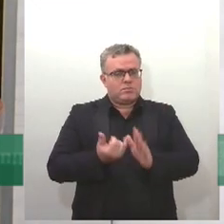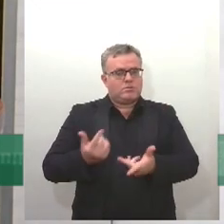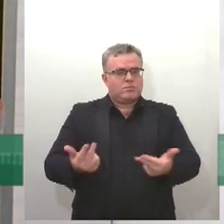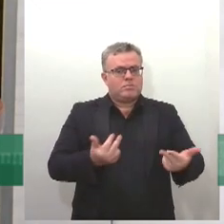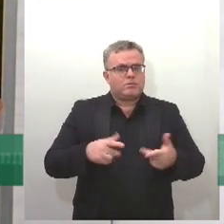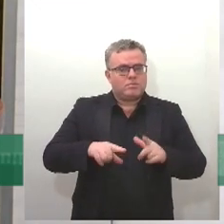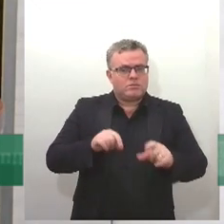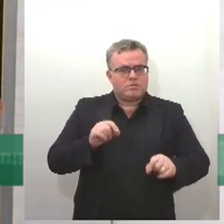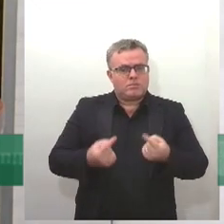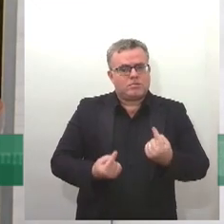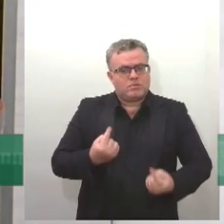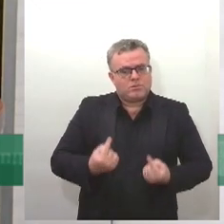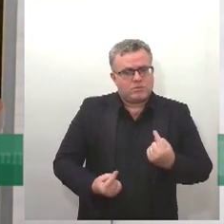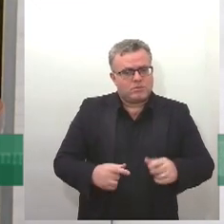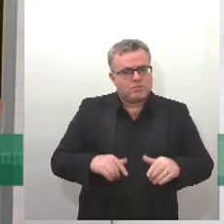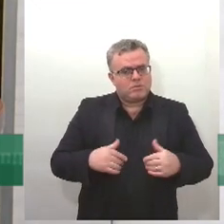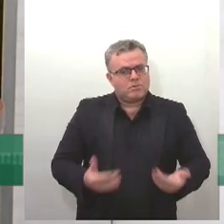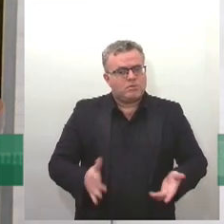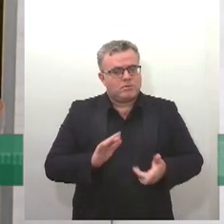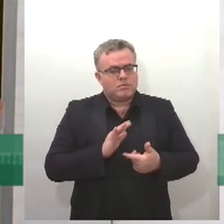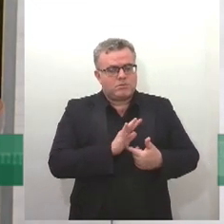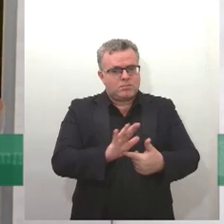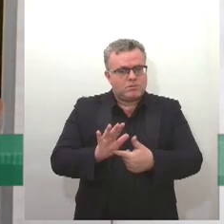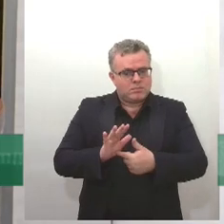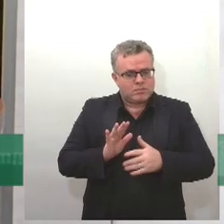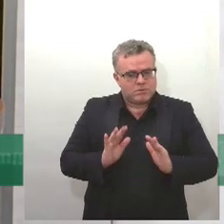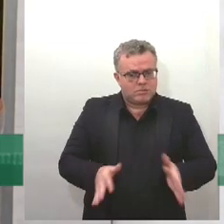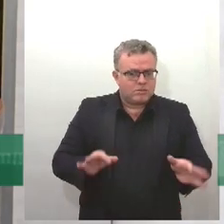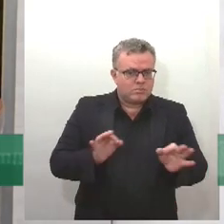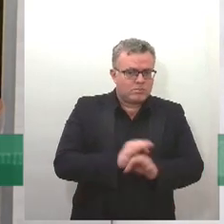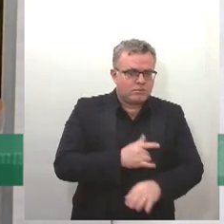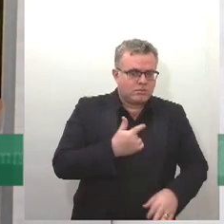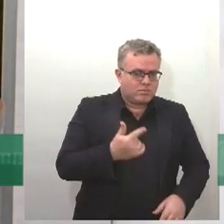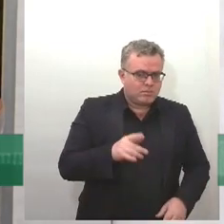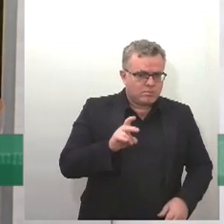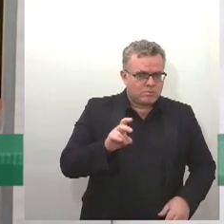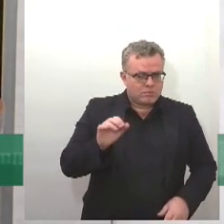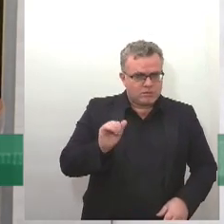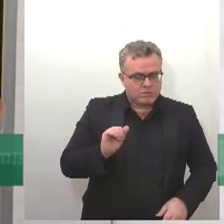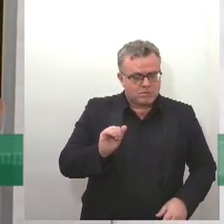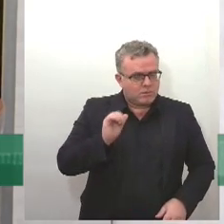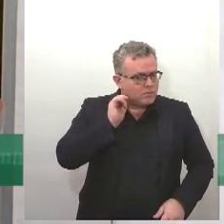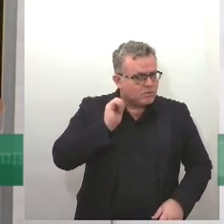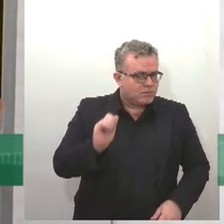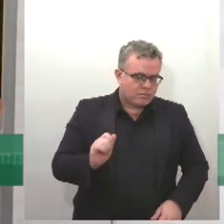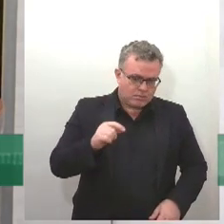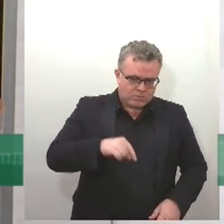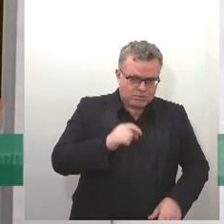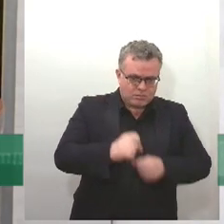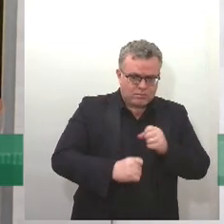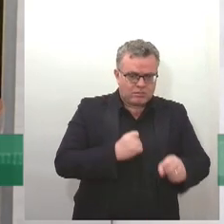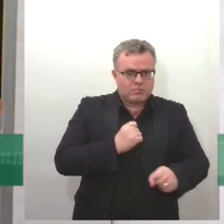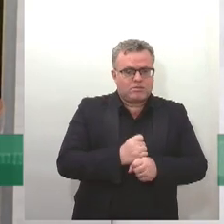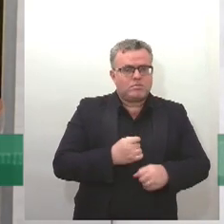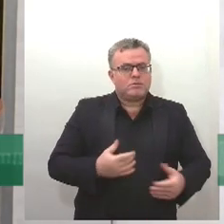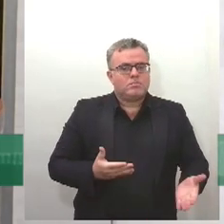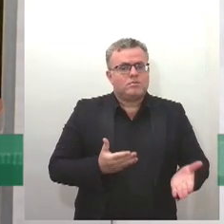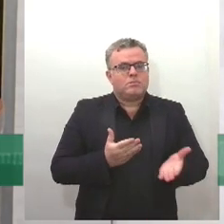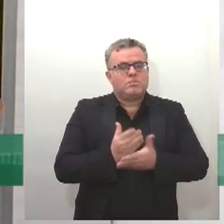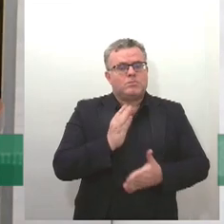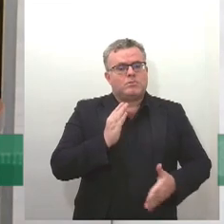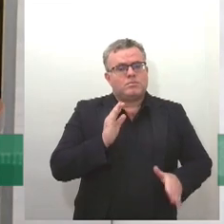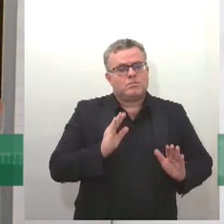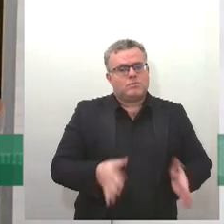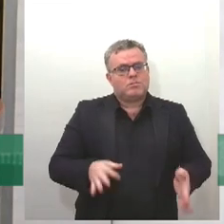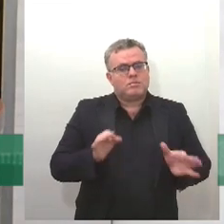apresentado na Câmara dos Deputados em 25 de Abril deste ano aprovado em plenário em 10 de